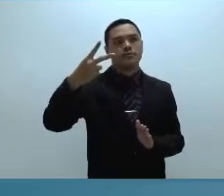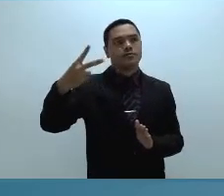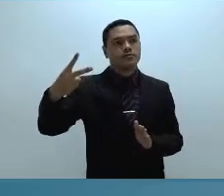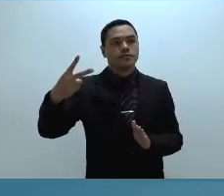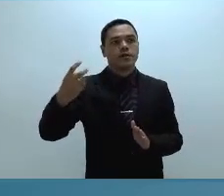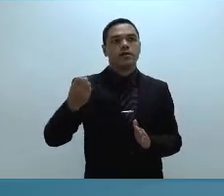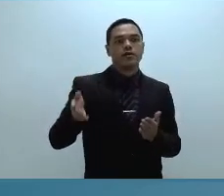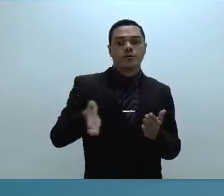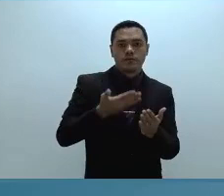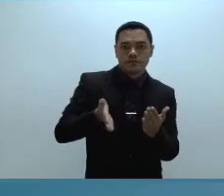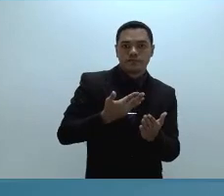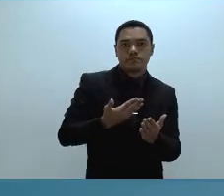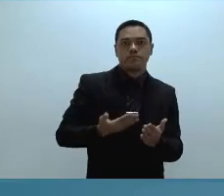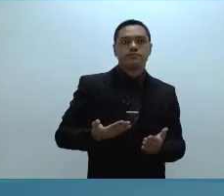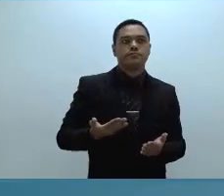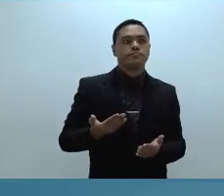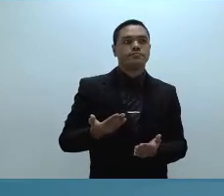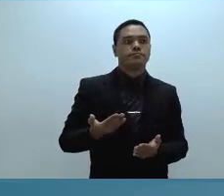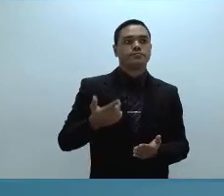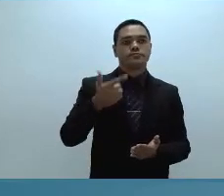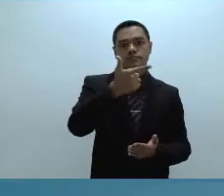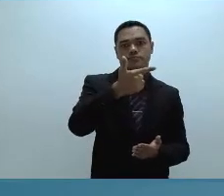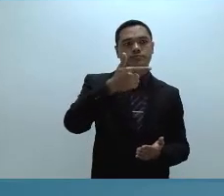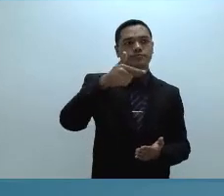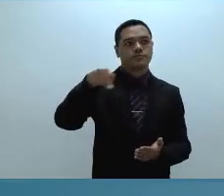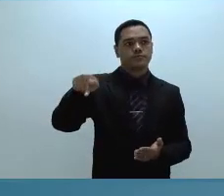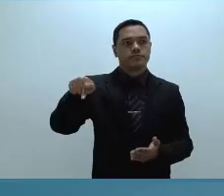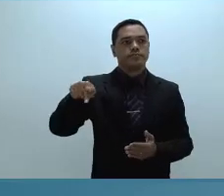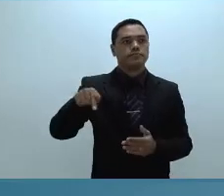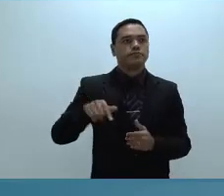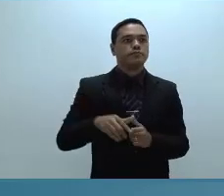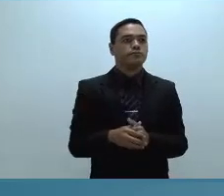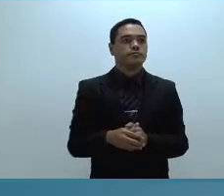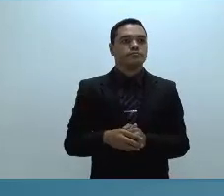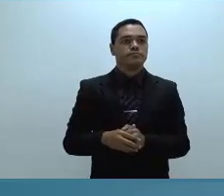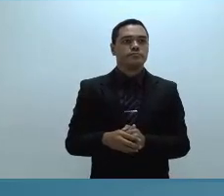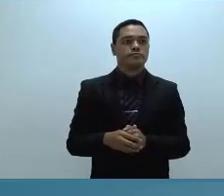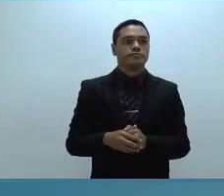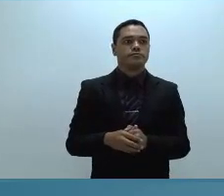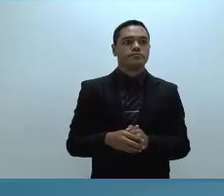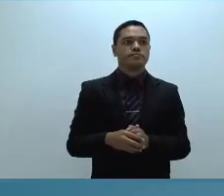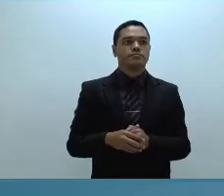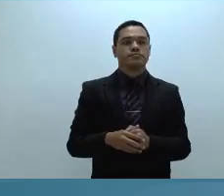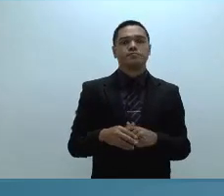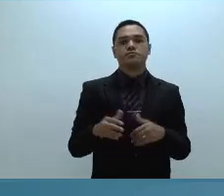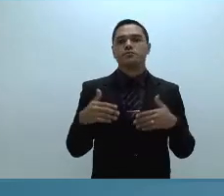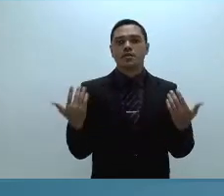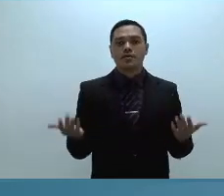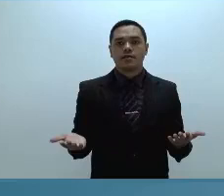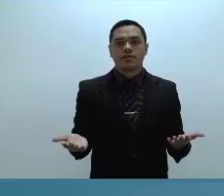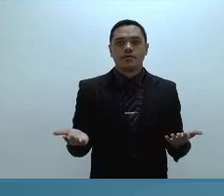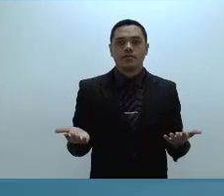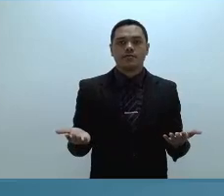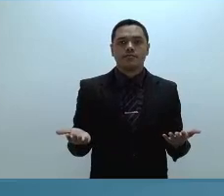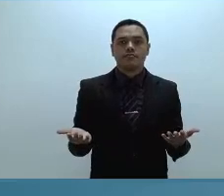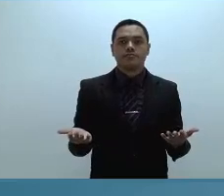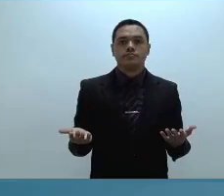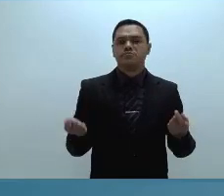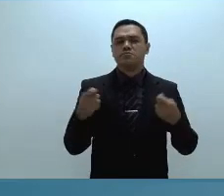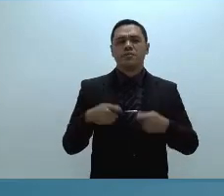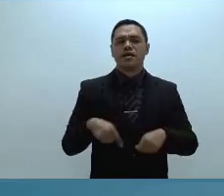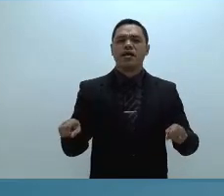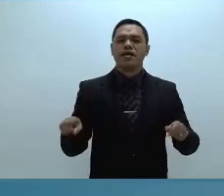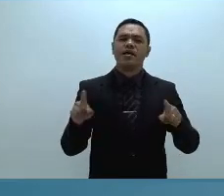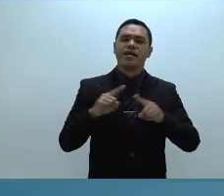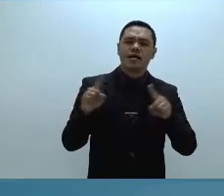página de 27 a 29. Por fim, não há razões para modificar o que